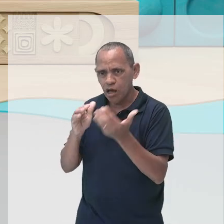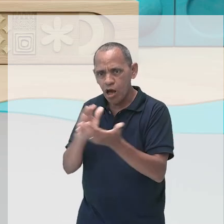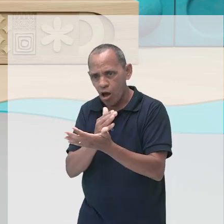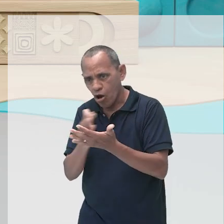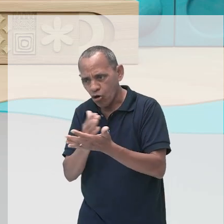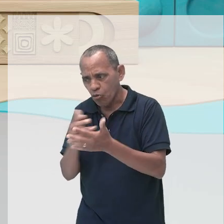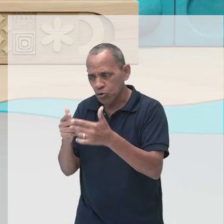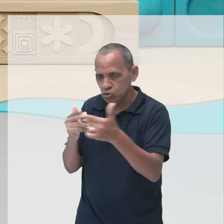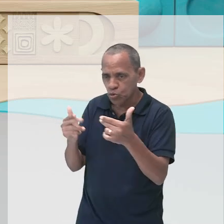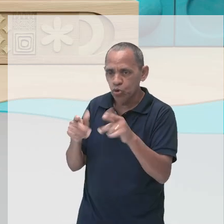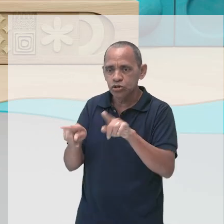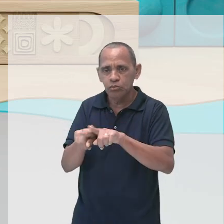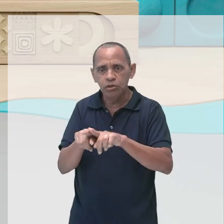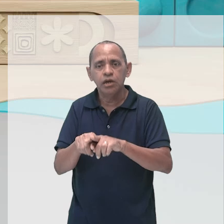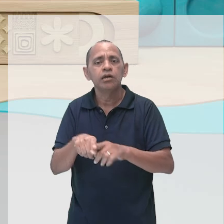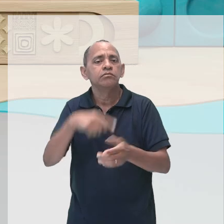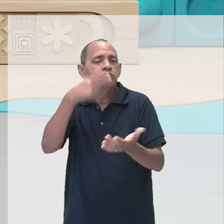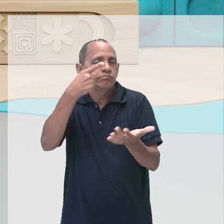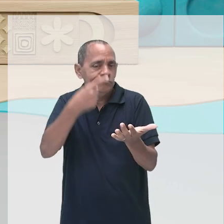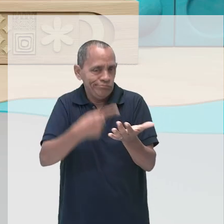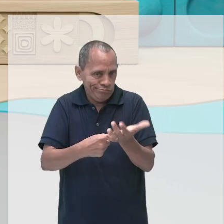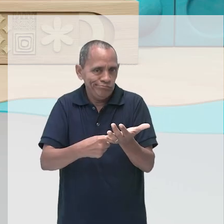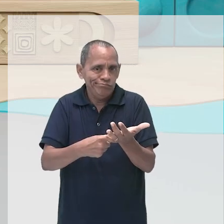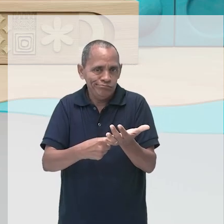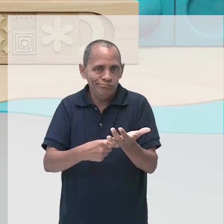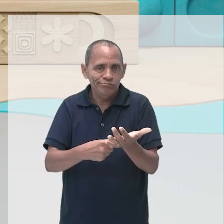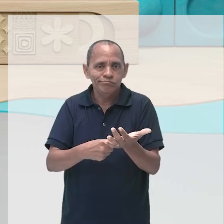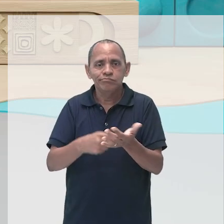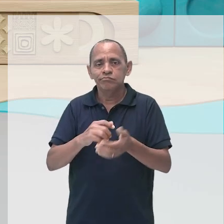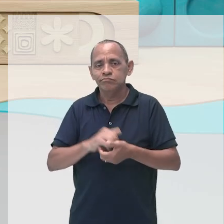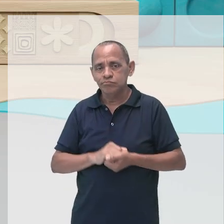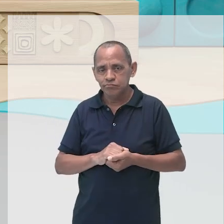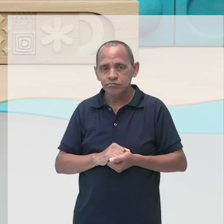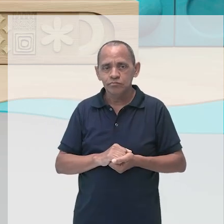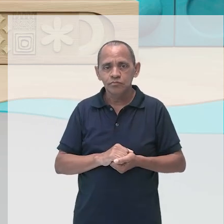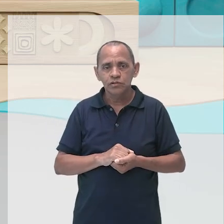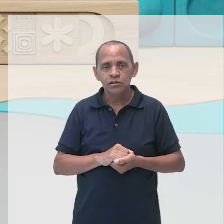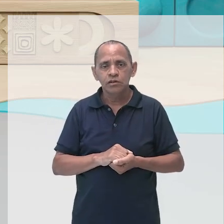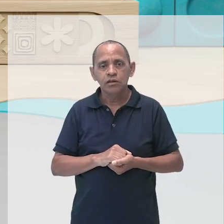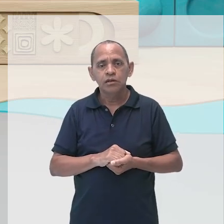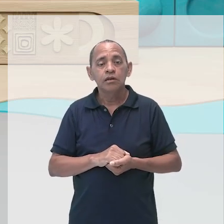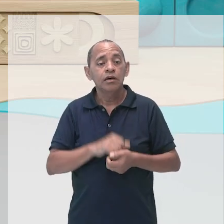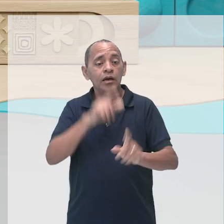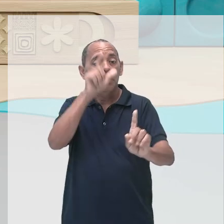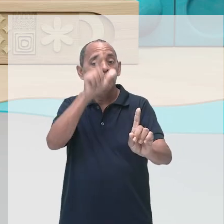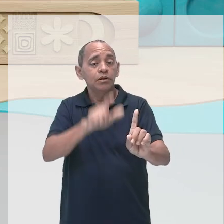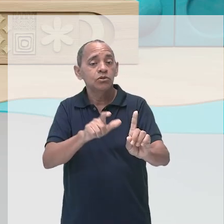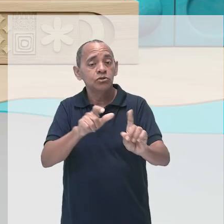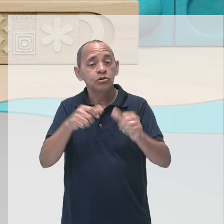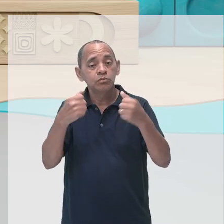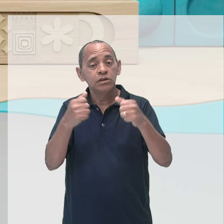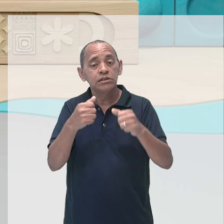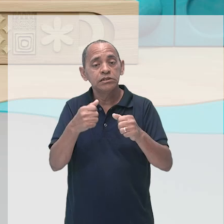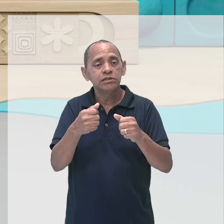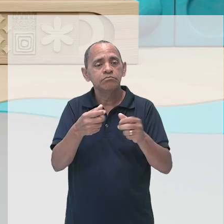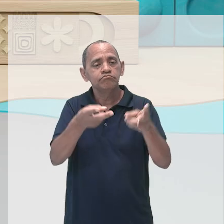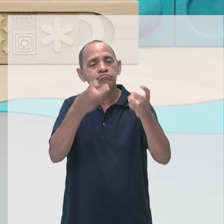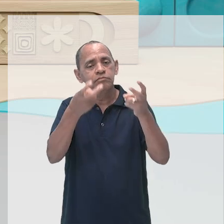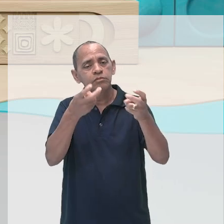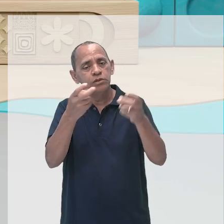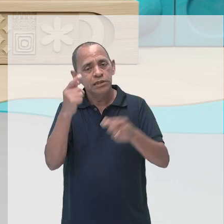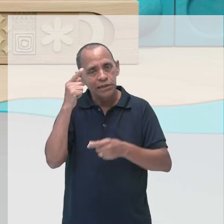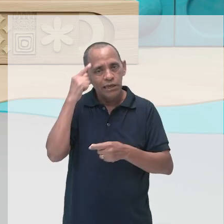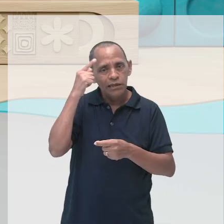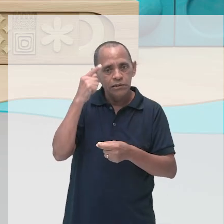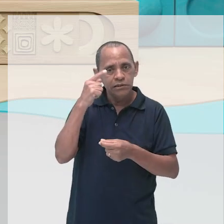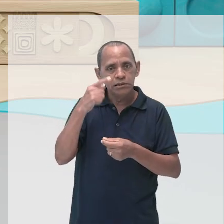de negociação, para fazer com que a pessoa perceba que, em determinados pontos, aquela ideia que ela pensa, ou a